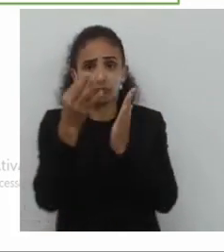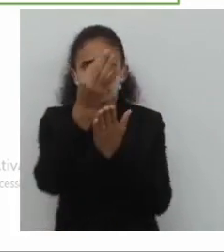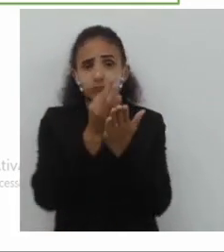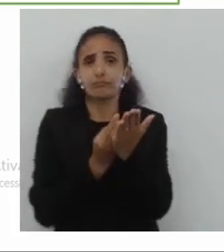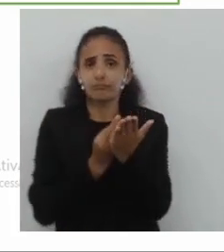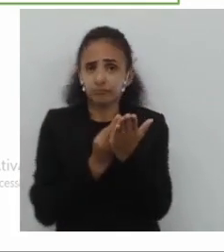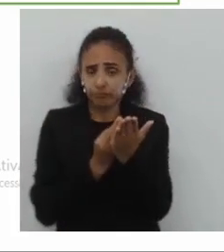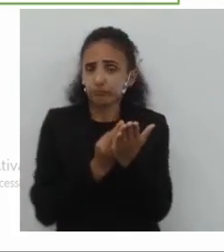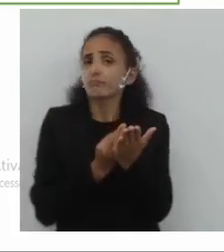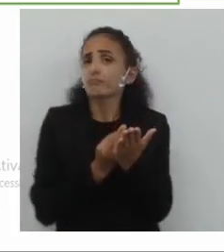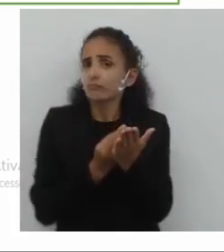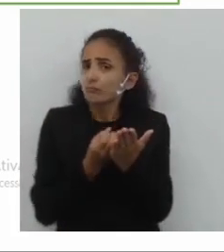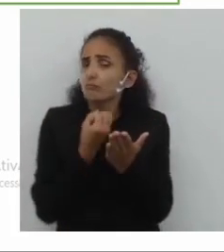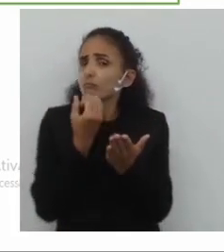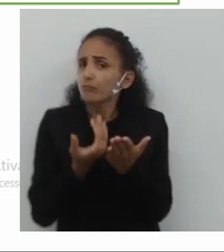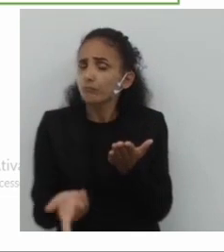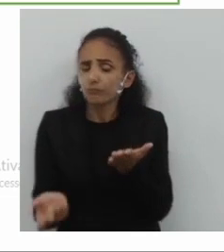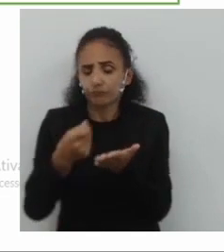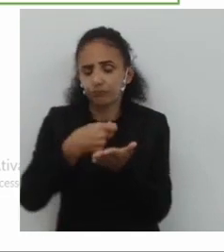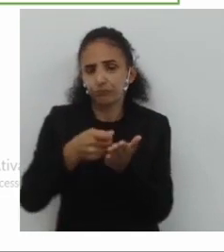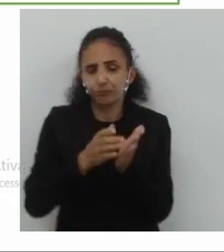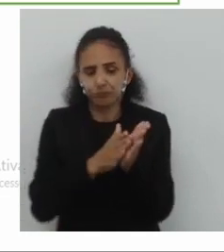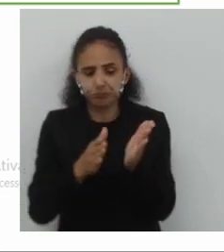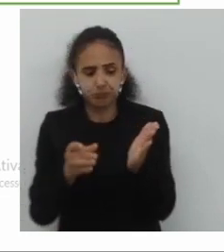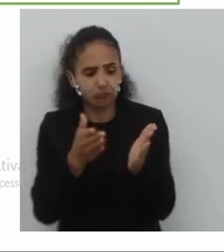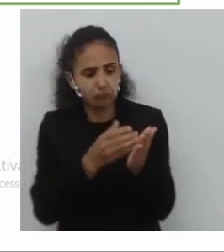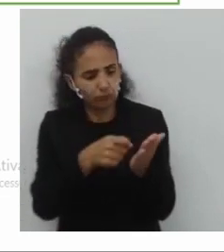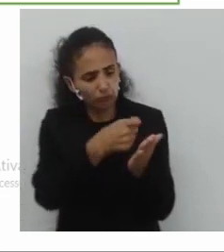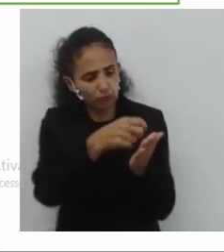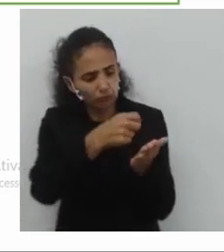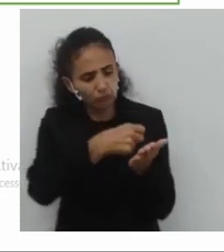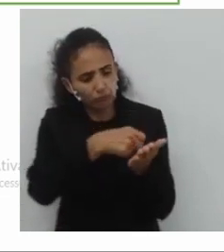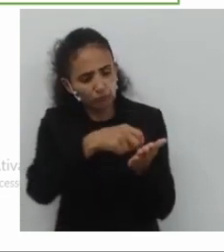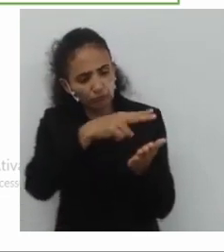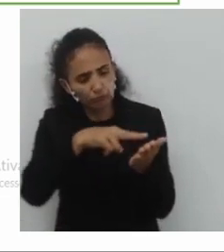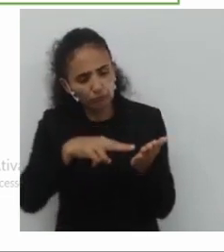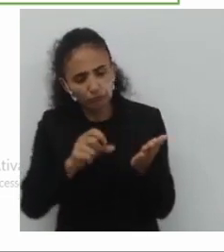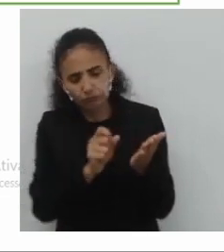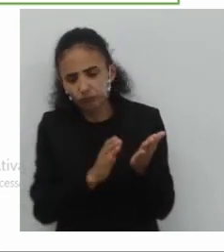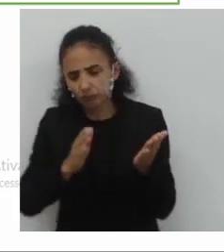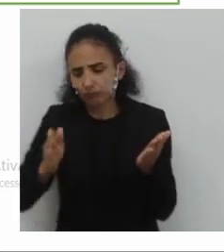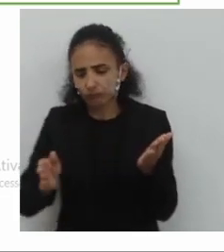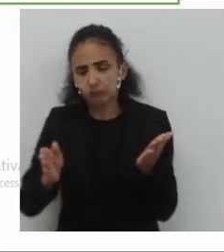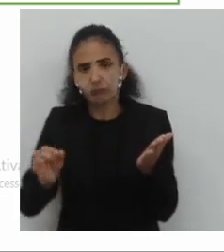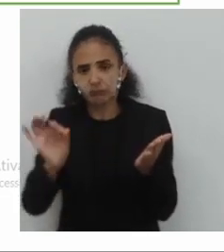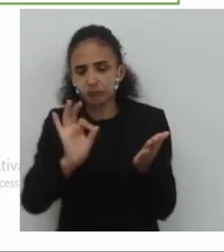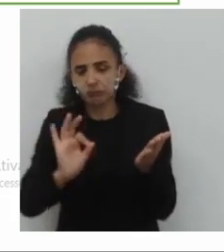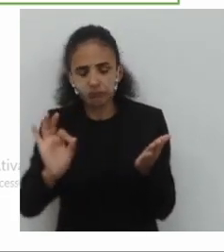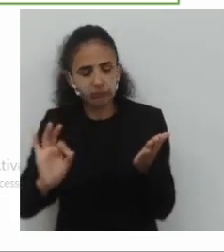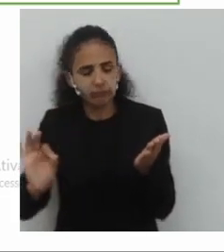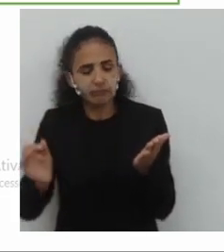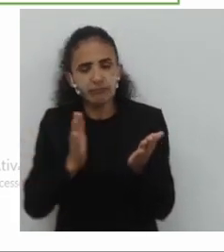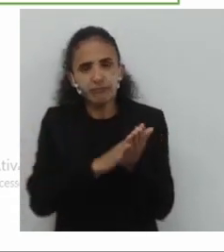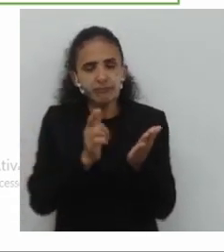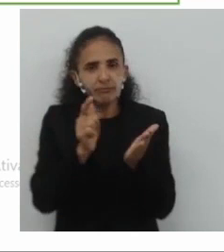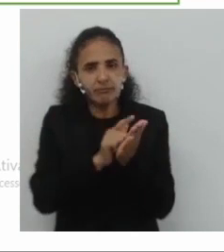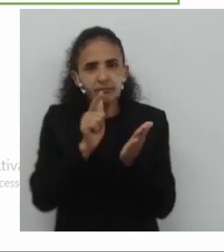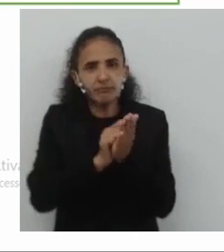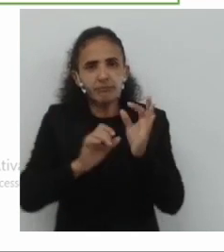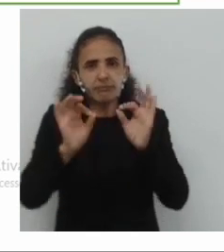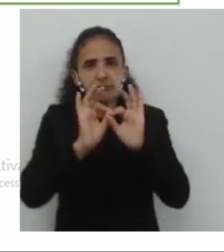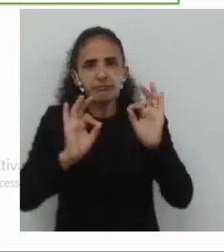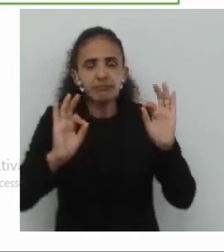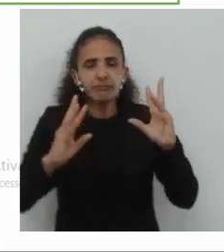bom também você registrar ao lado do próprio texto. Neste caso, antes de as registrar em folhas